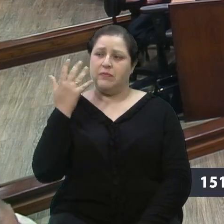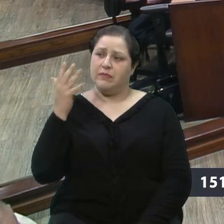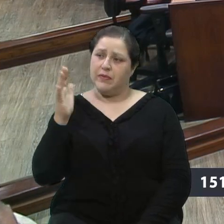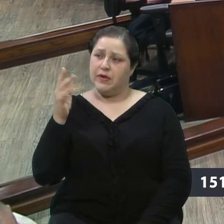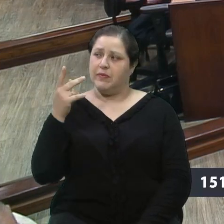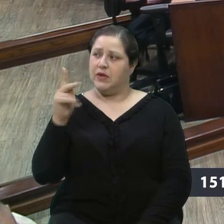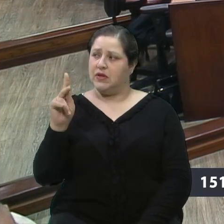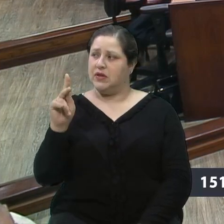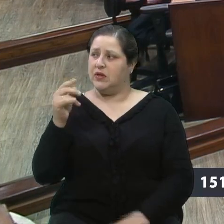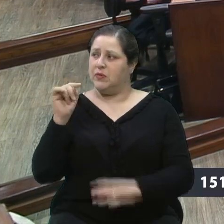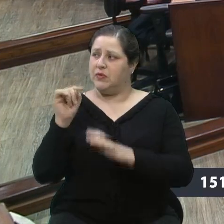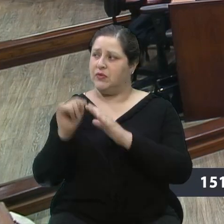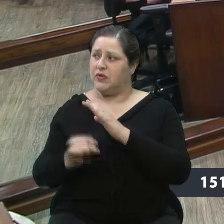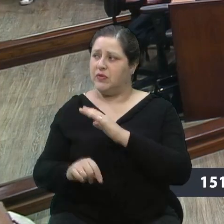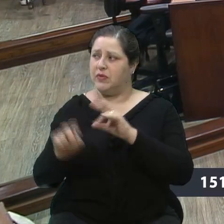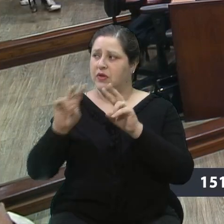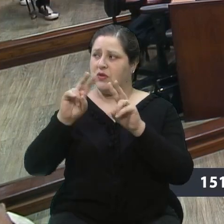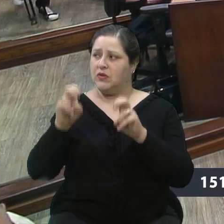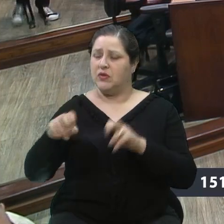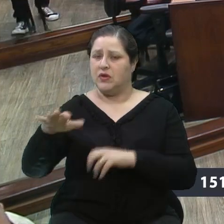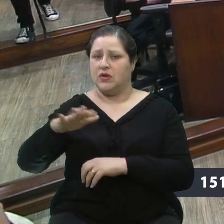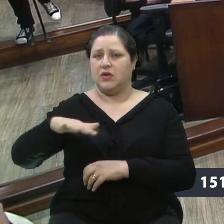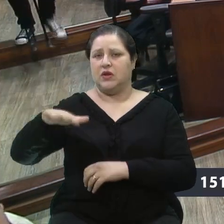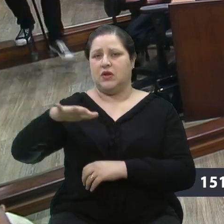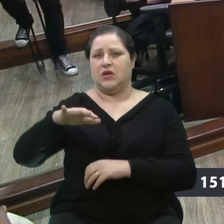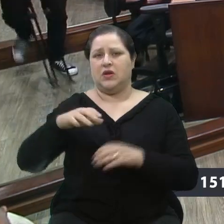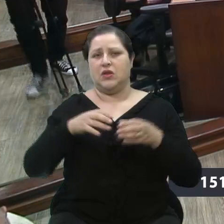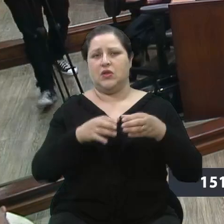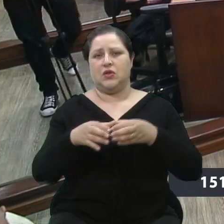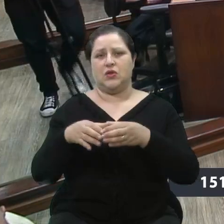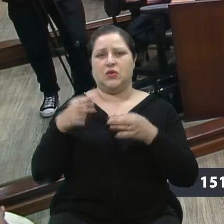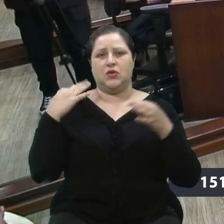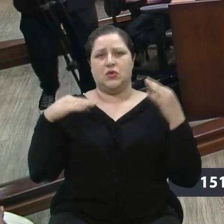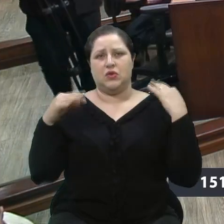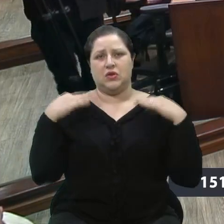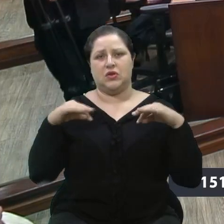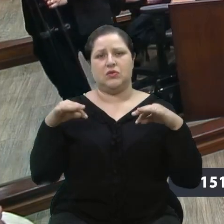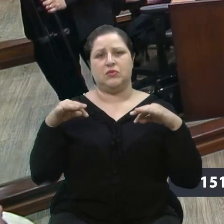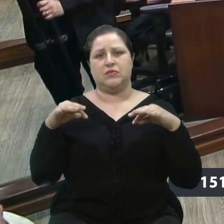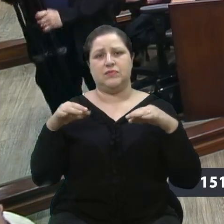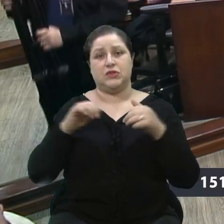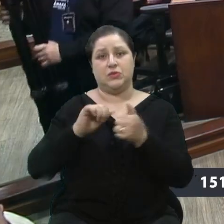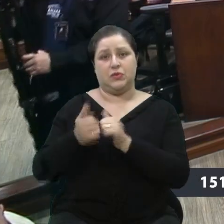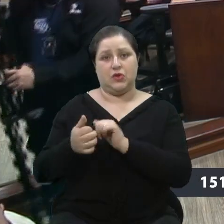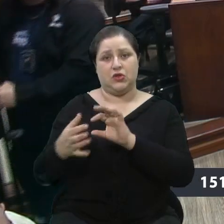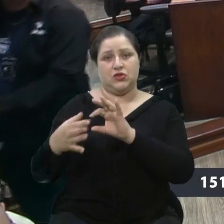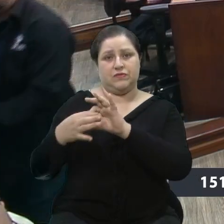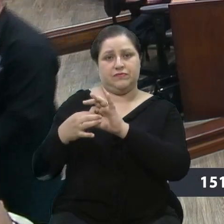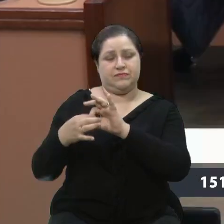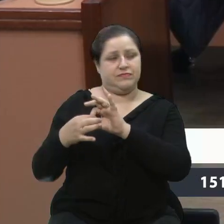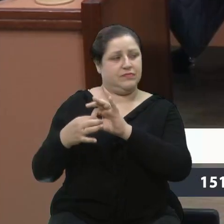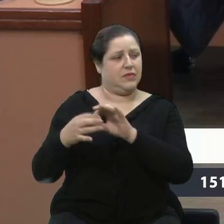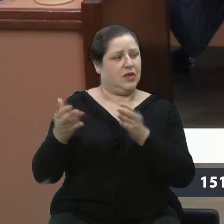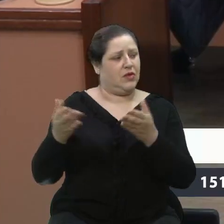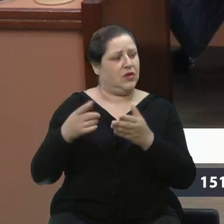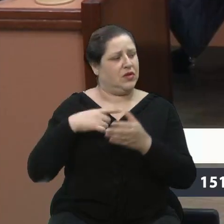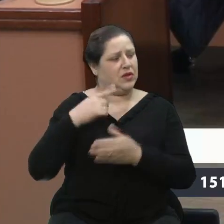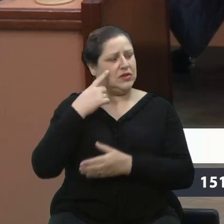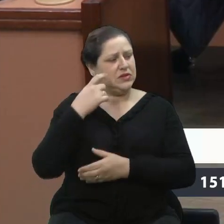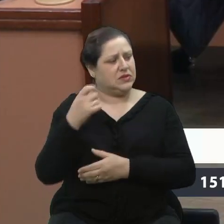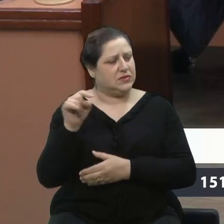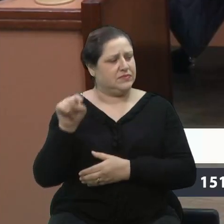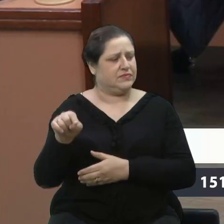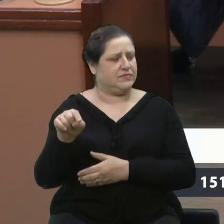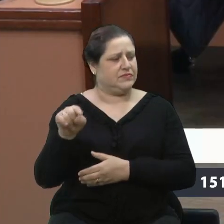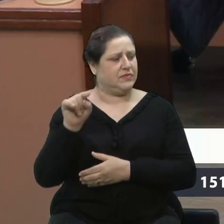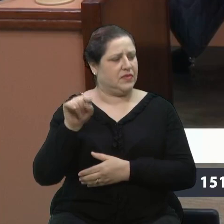pelo aprofundamento que você tem do tema turismo, esporte, agregados, e agora vem esses atrativos aí que o senhor teve